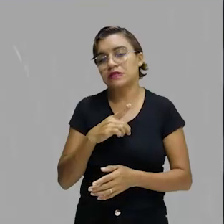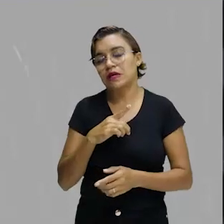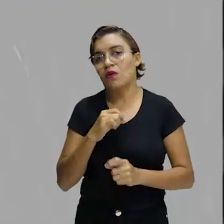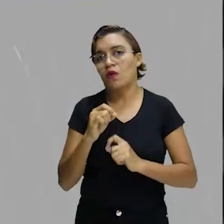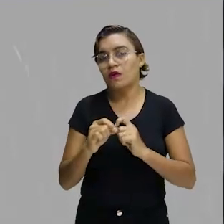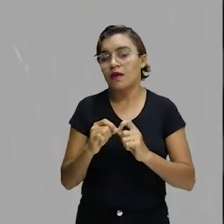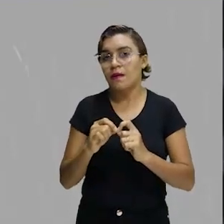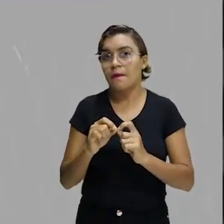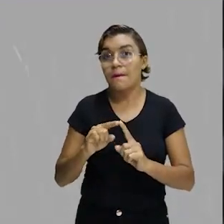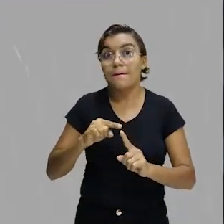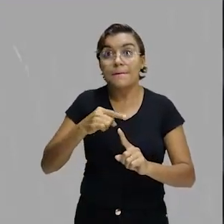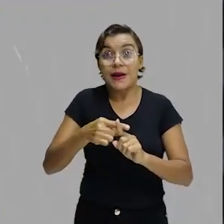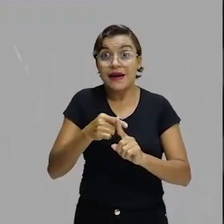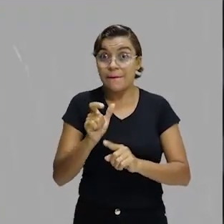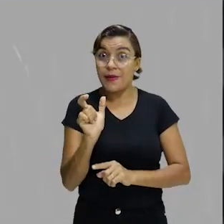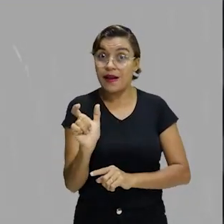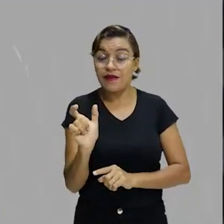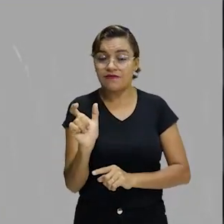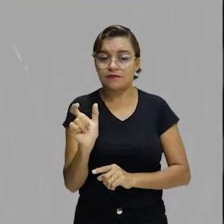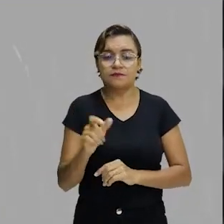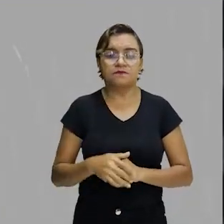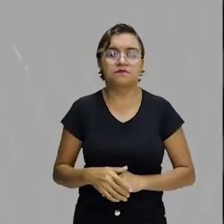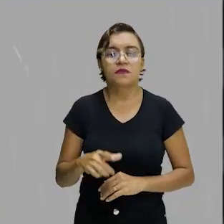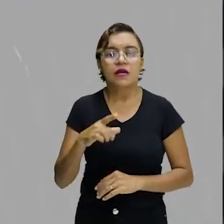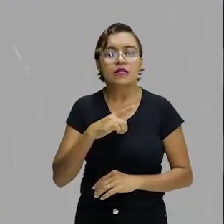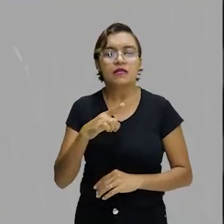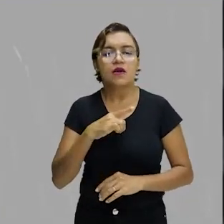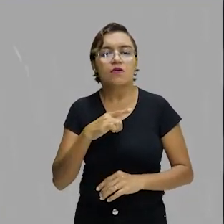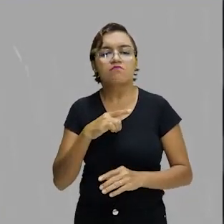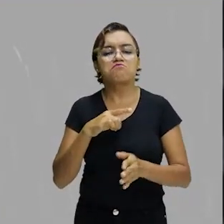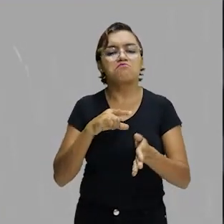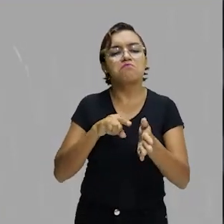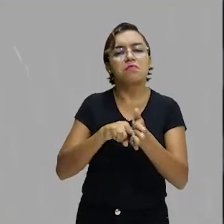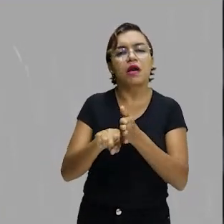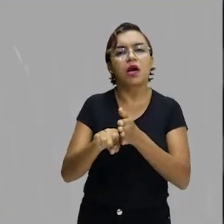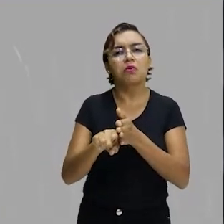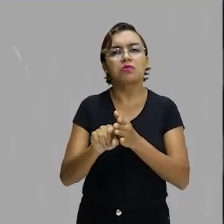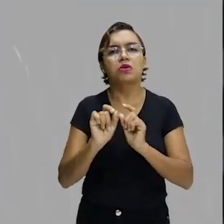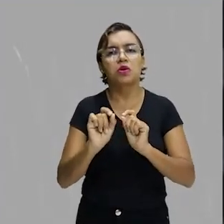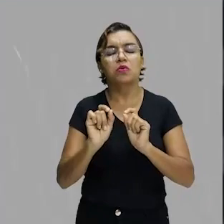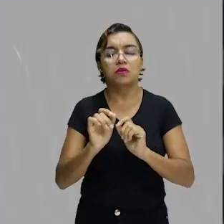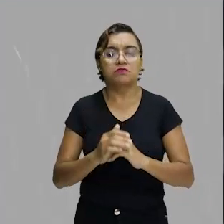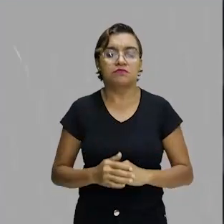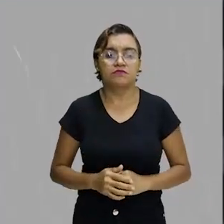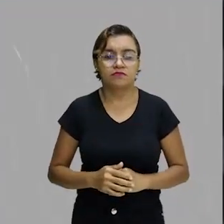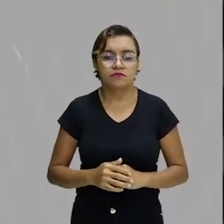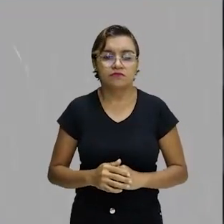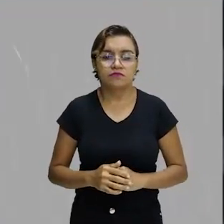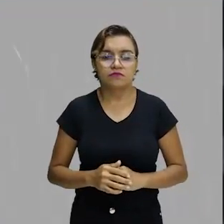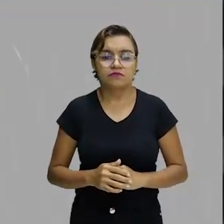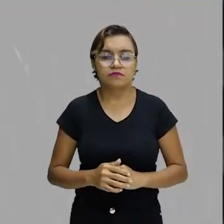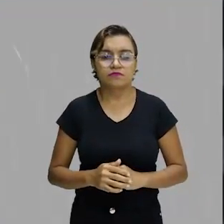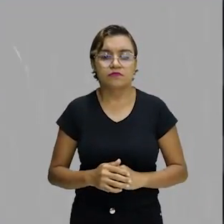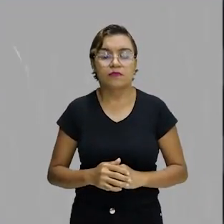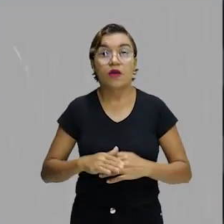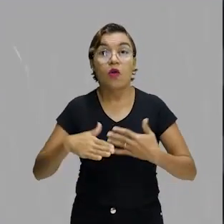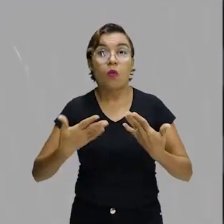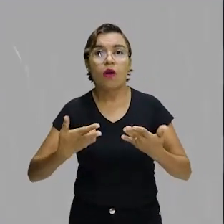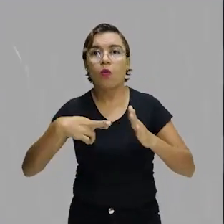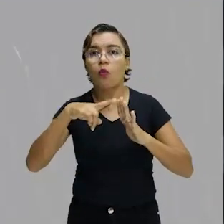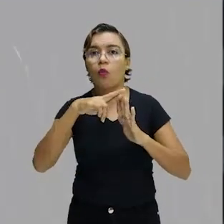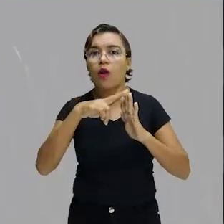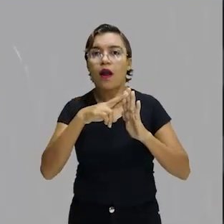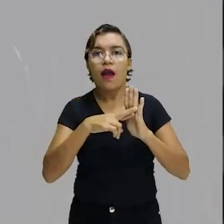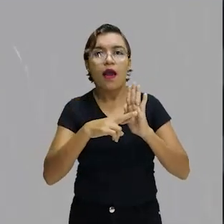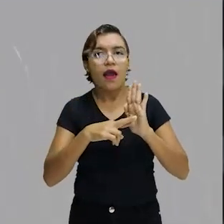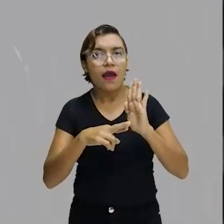acréscimo de mais um. Então, vem aqui o comando da questão. Segundo o que estudamos, qual das regras deste silogismo está